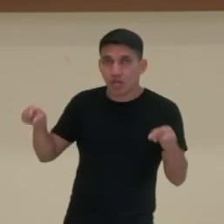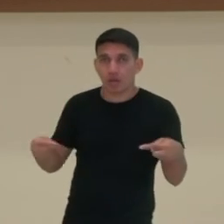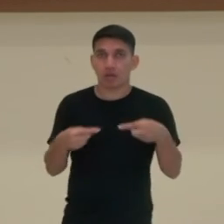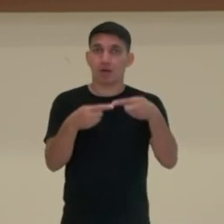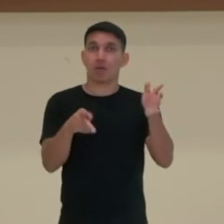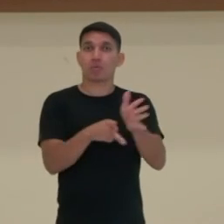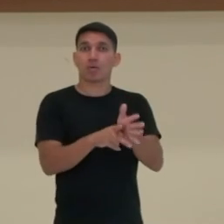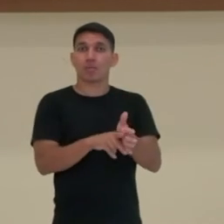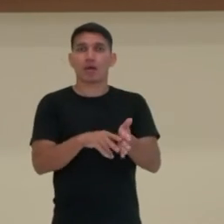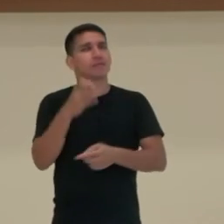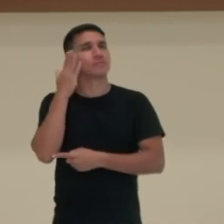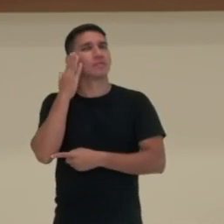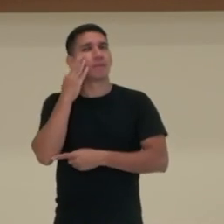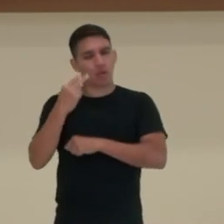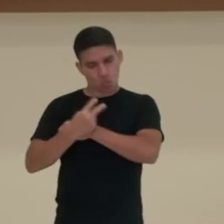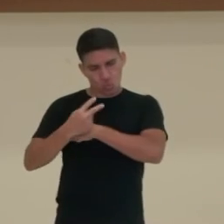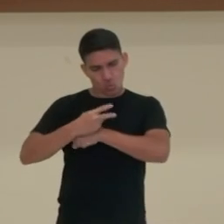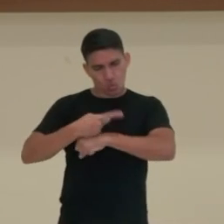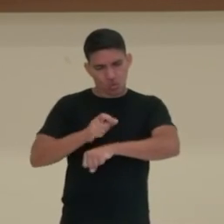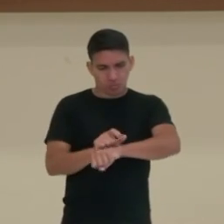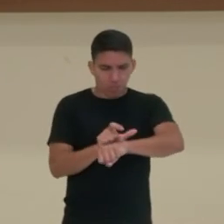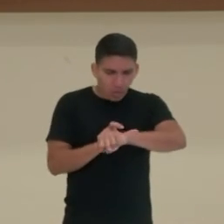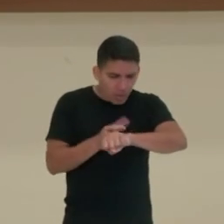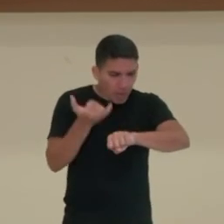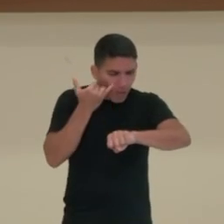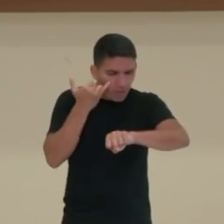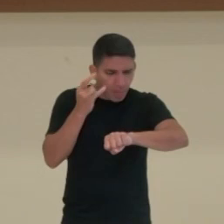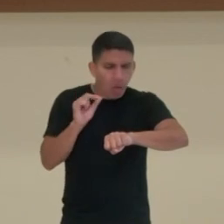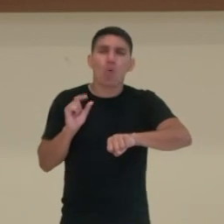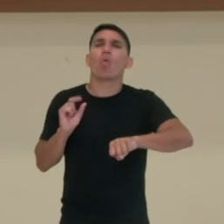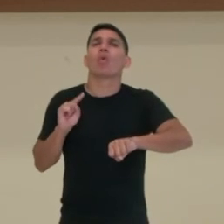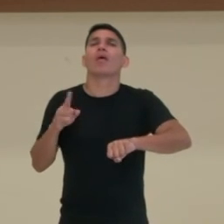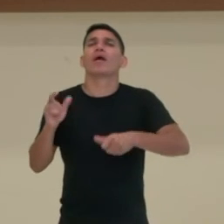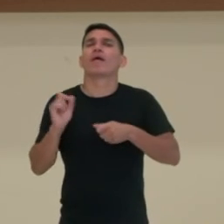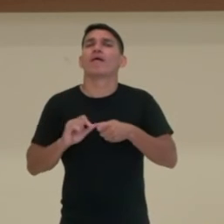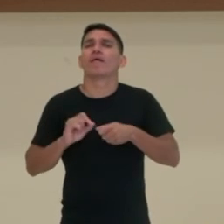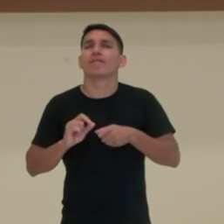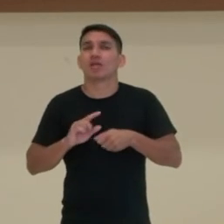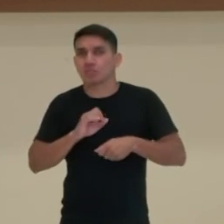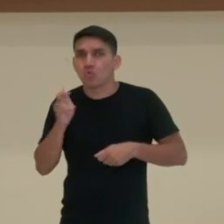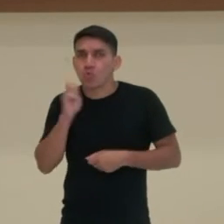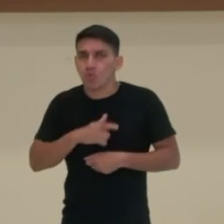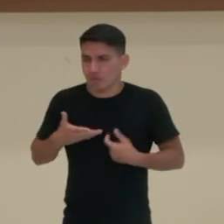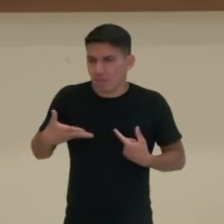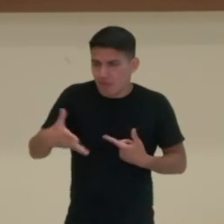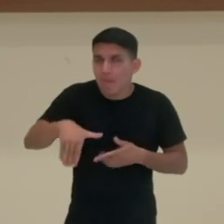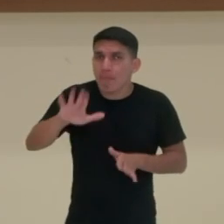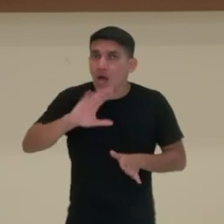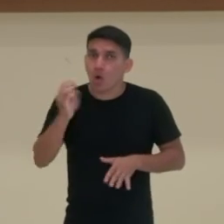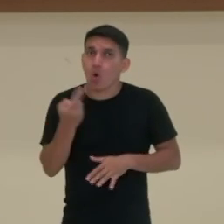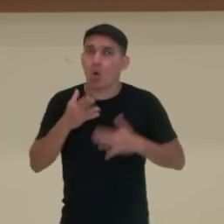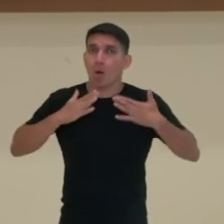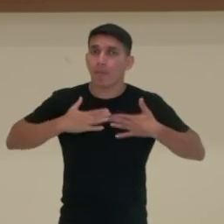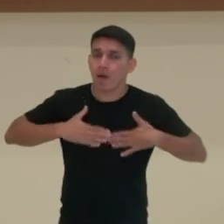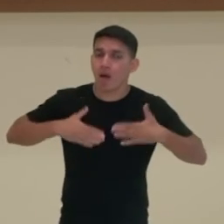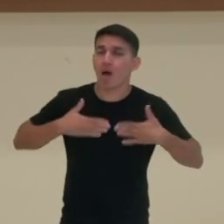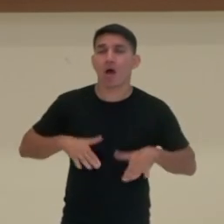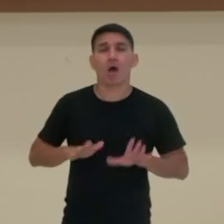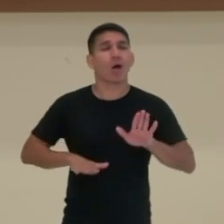frequencímetro, se cuidar lá e ver onde que você se encontra, se você pode acelerar um pouquinho, se você tem que diminuir,